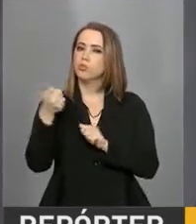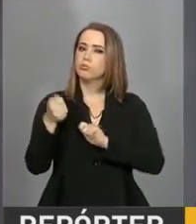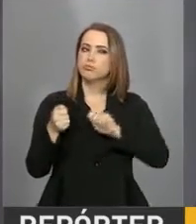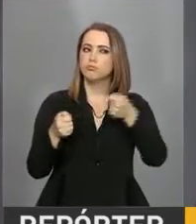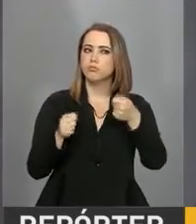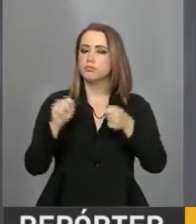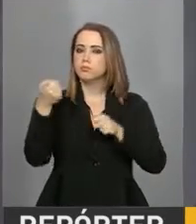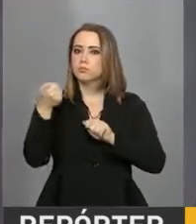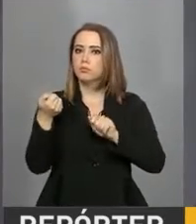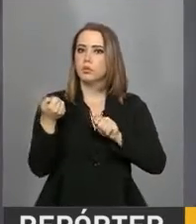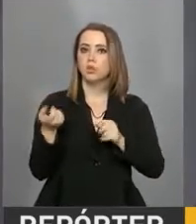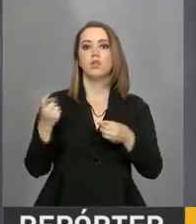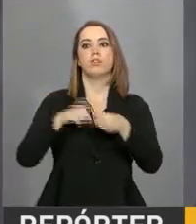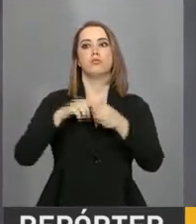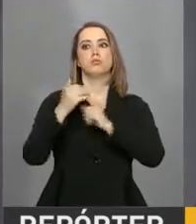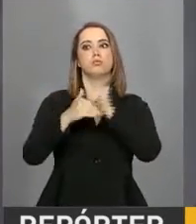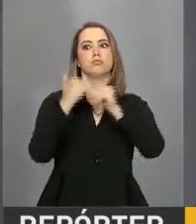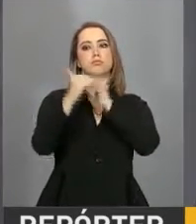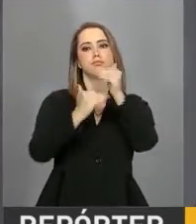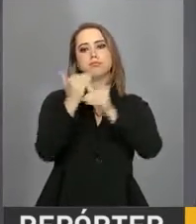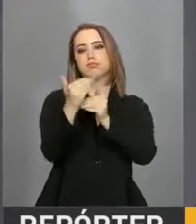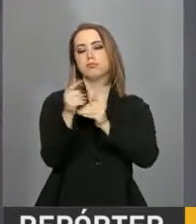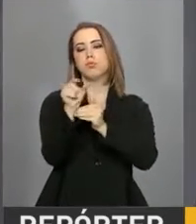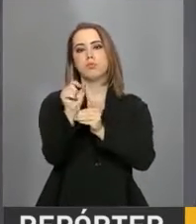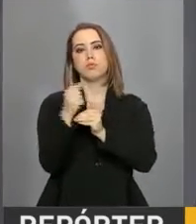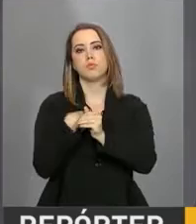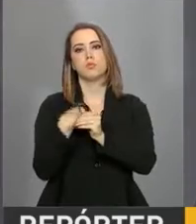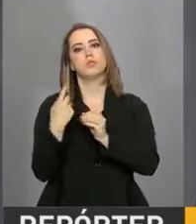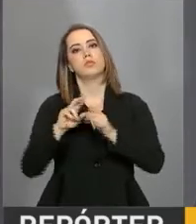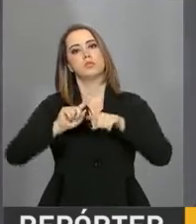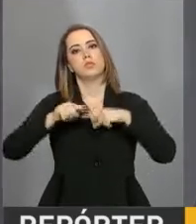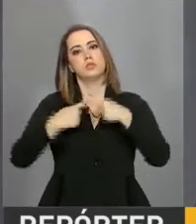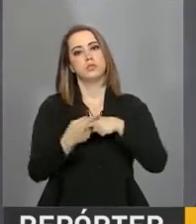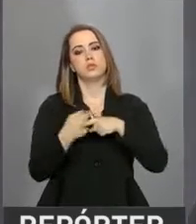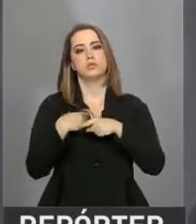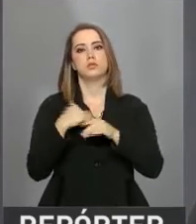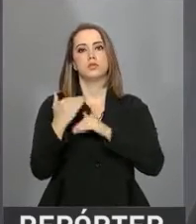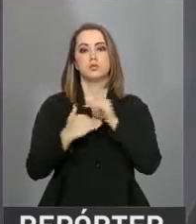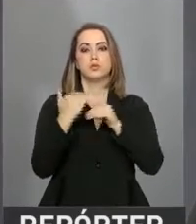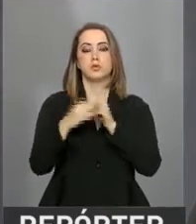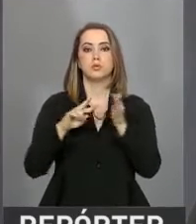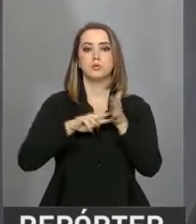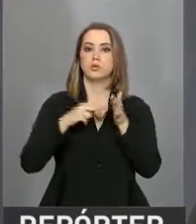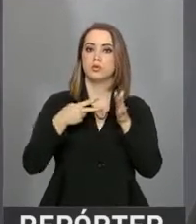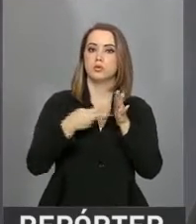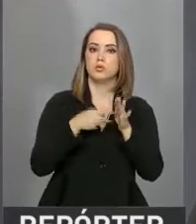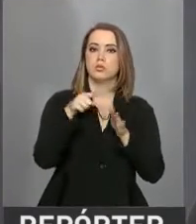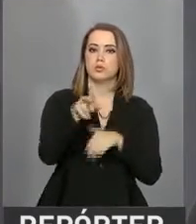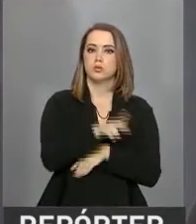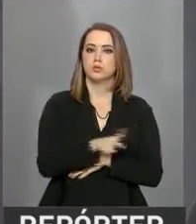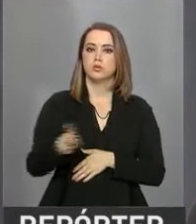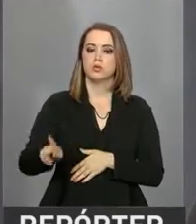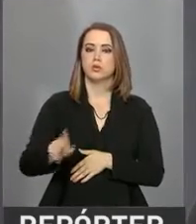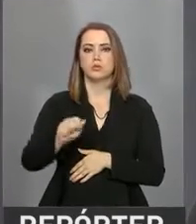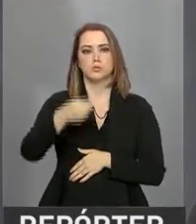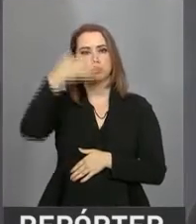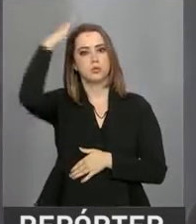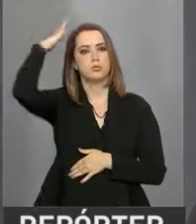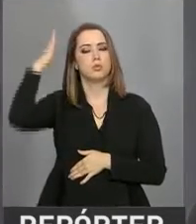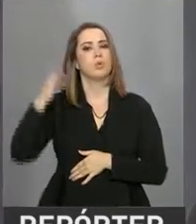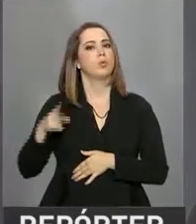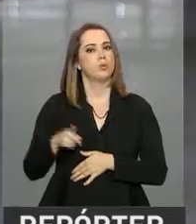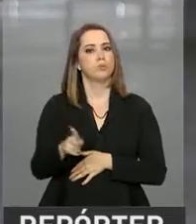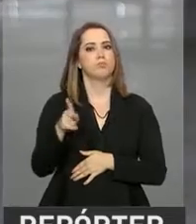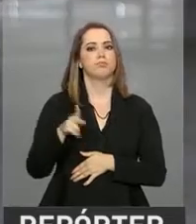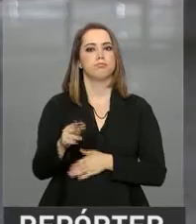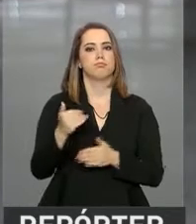ela aumentará, ela se tornará mais significativa quando, evidentemente, o presidente estiver no exercício pleno do